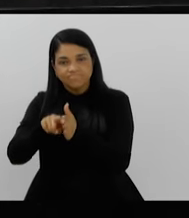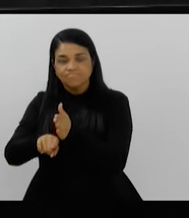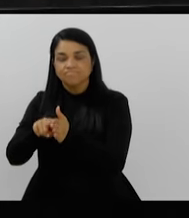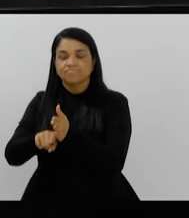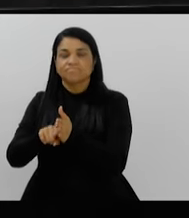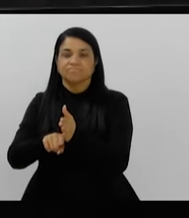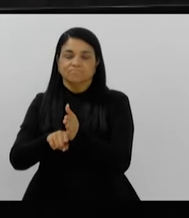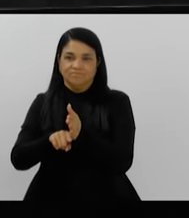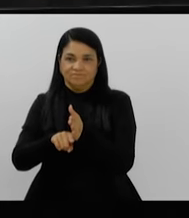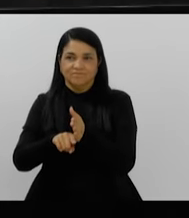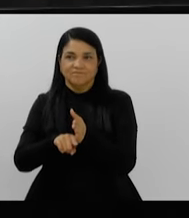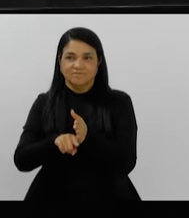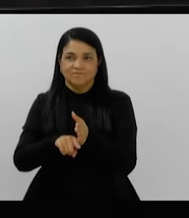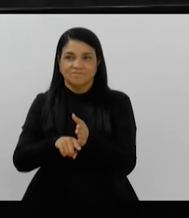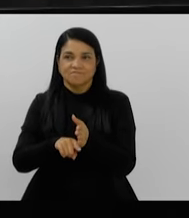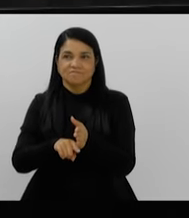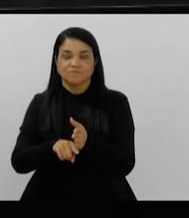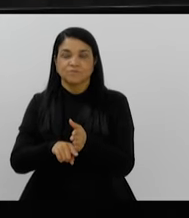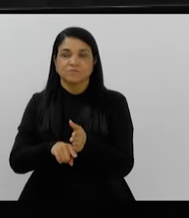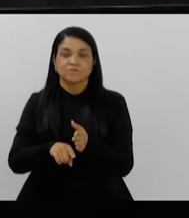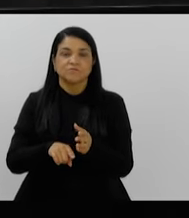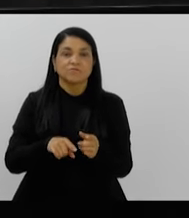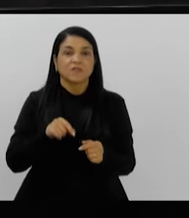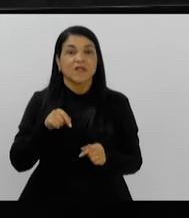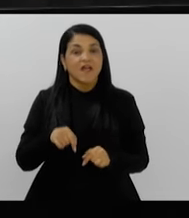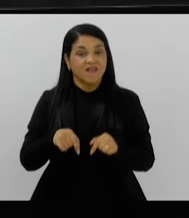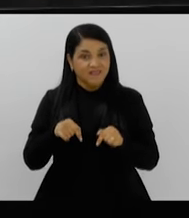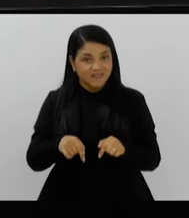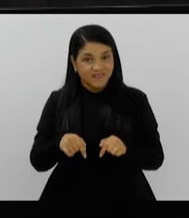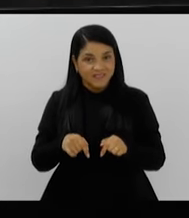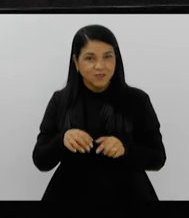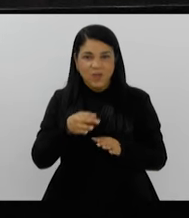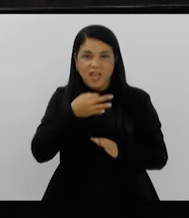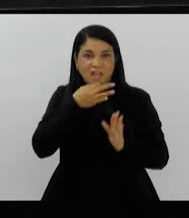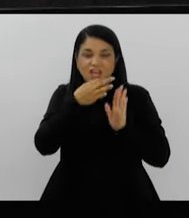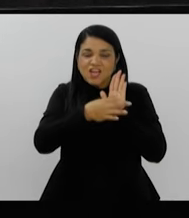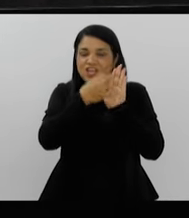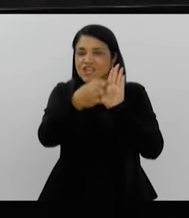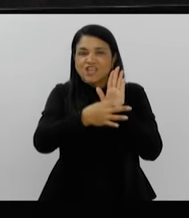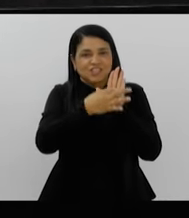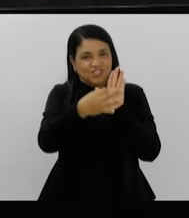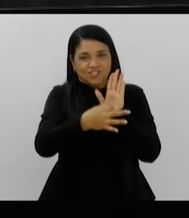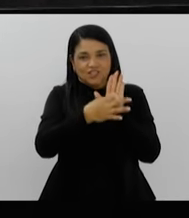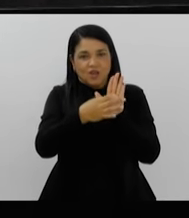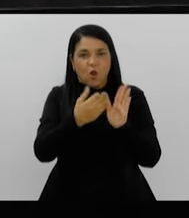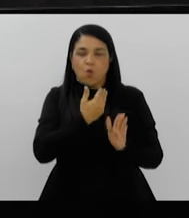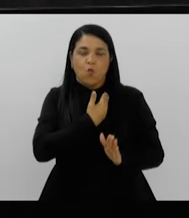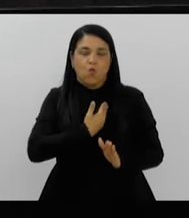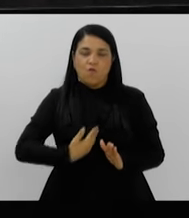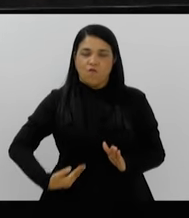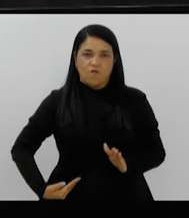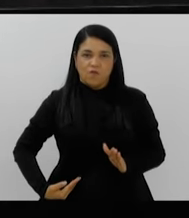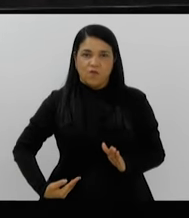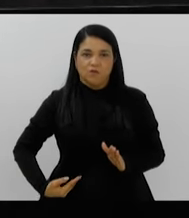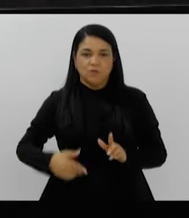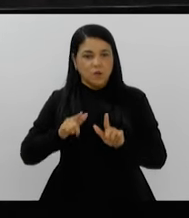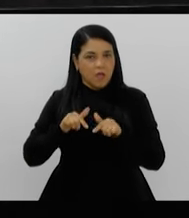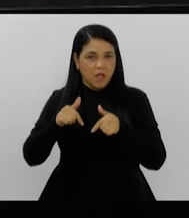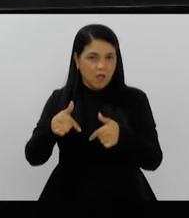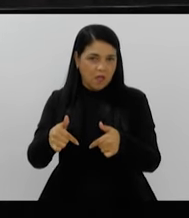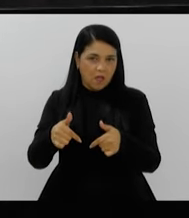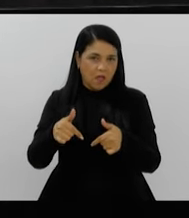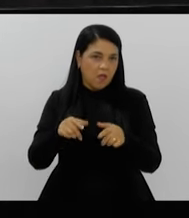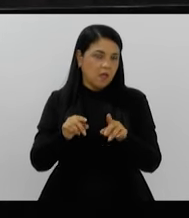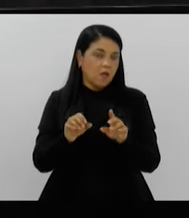lhes for concedido. Então, aqui não vai críticas àquilo que o governo vem aplicando ou